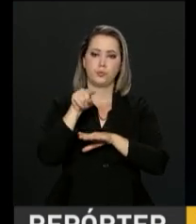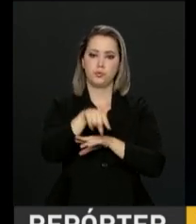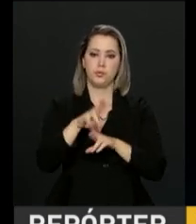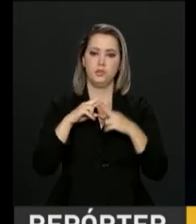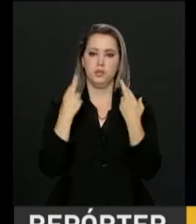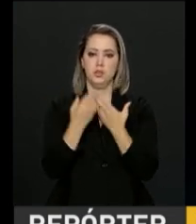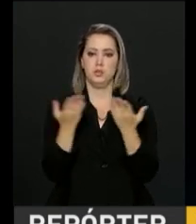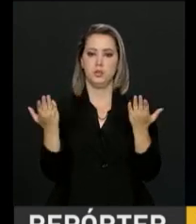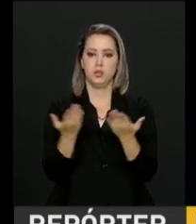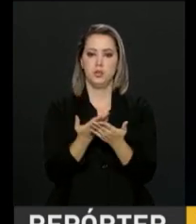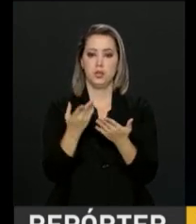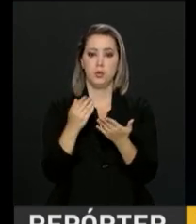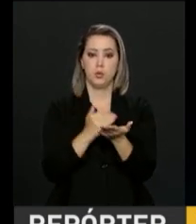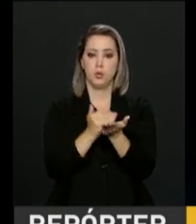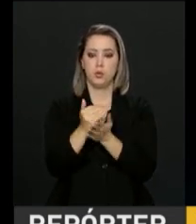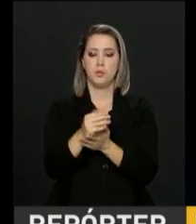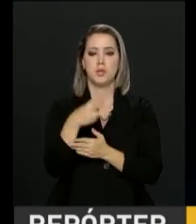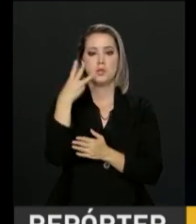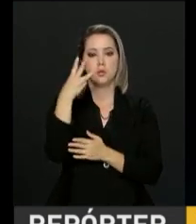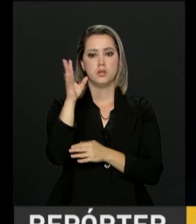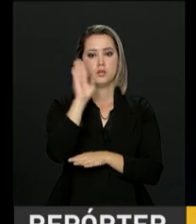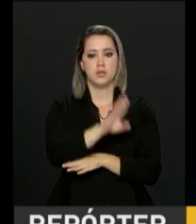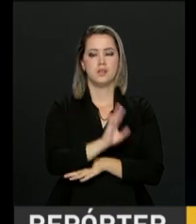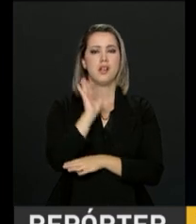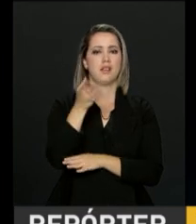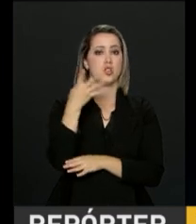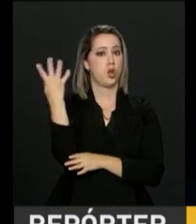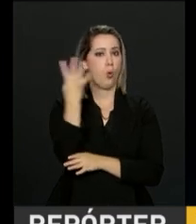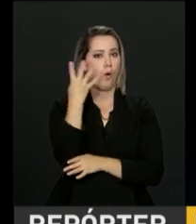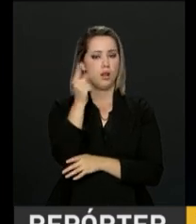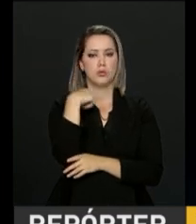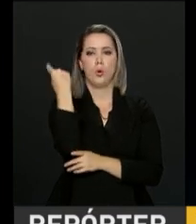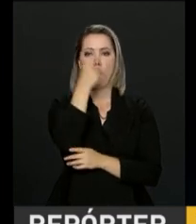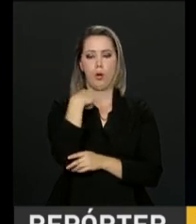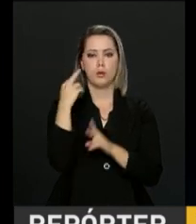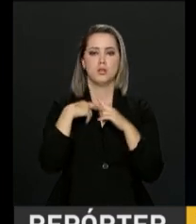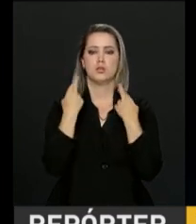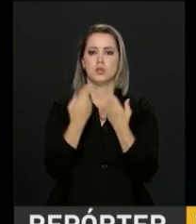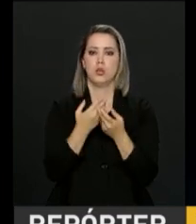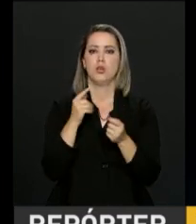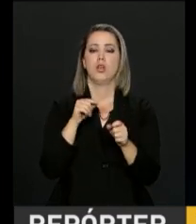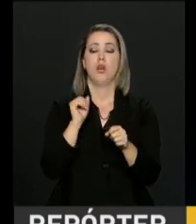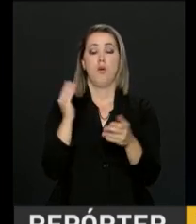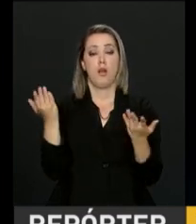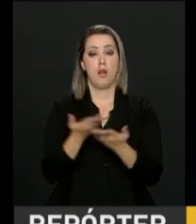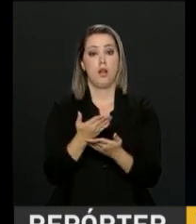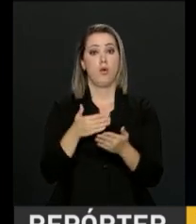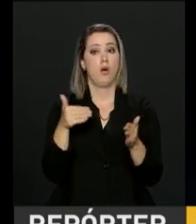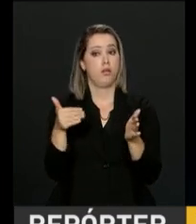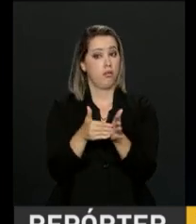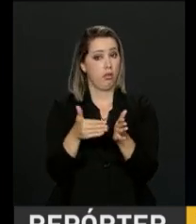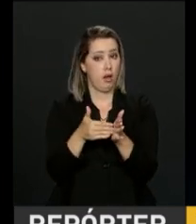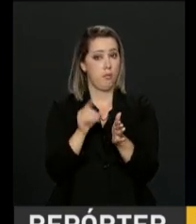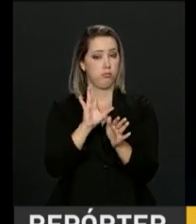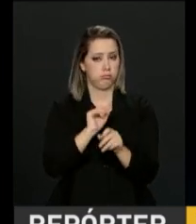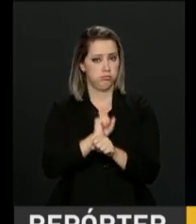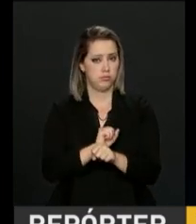verdade, às 3 da tarde, já são mais de 4 horas de reunião, está em um período de intervalo agora em que os chanceleres